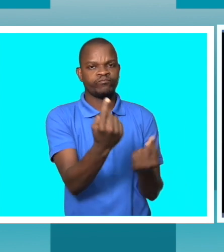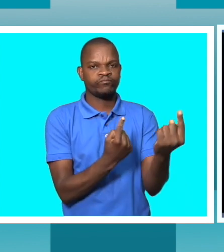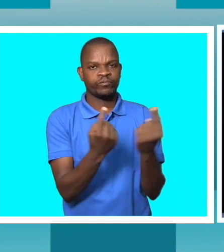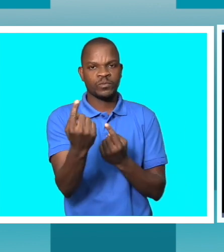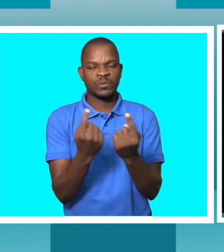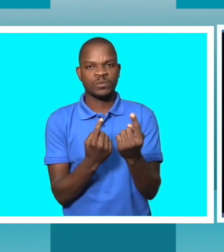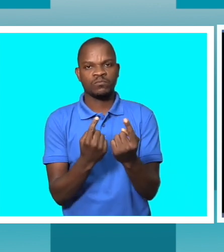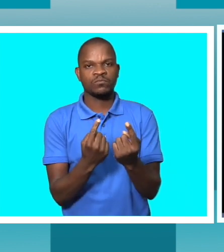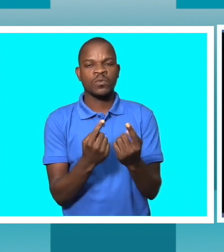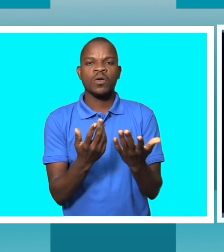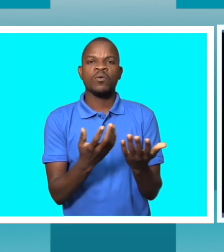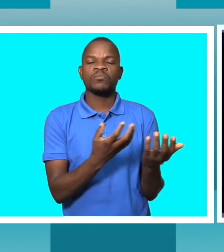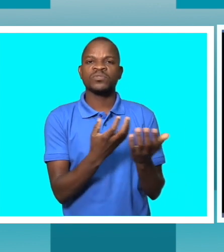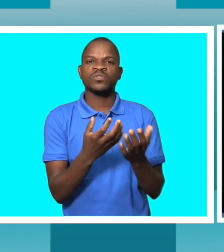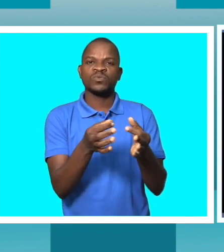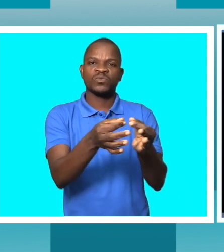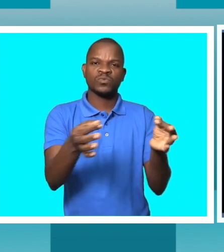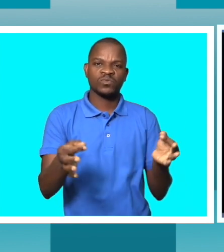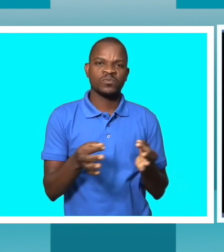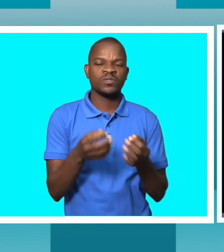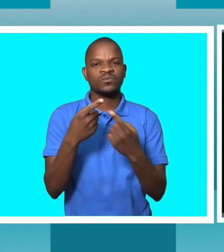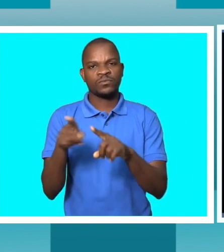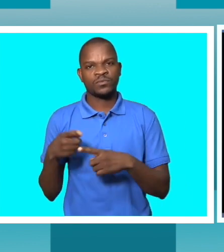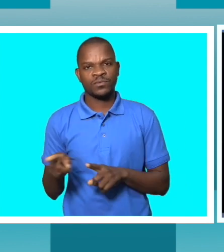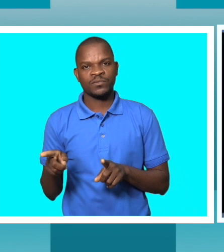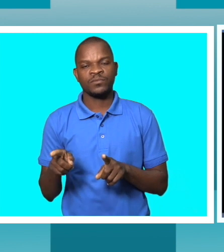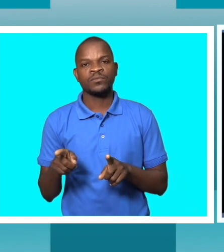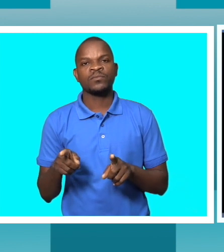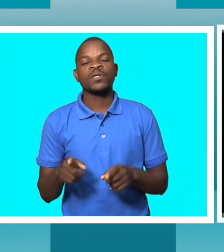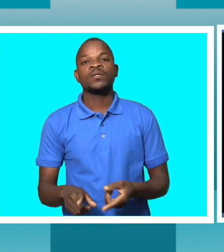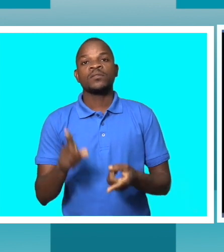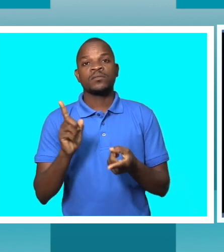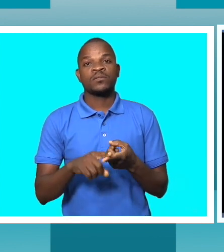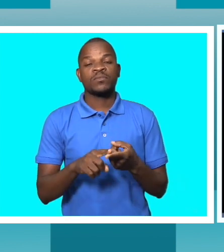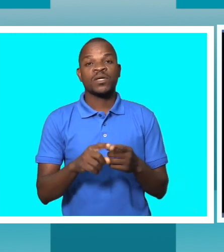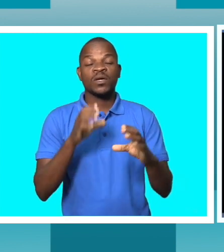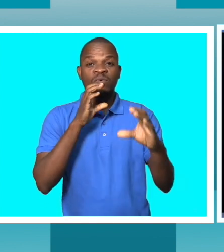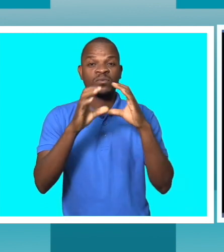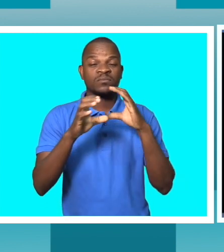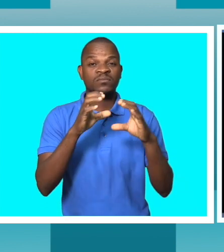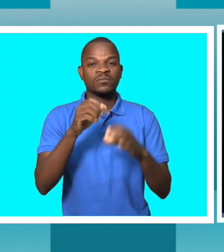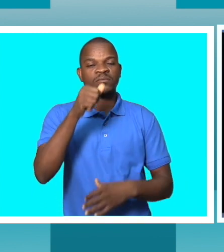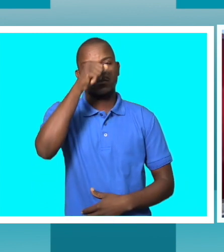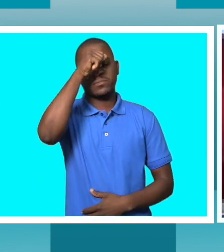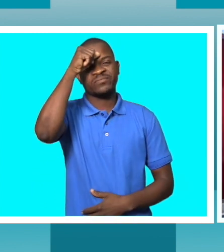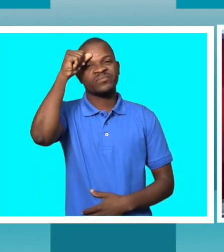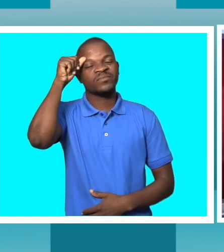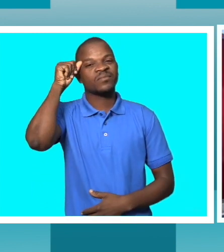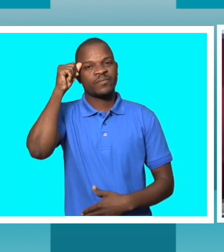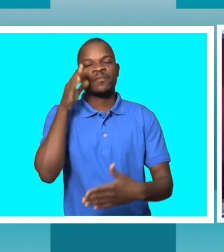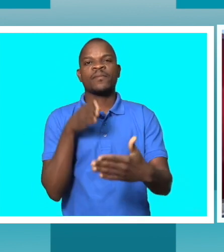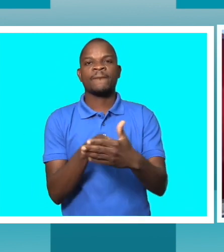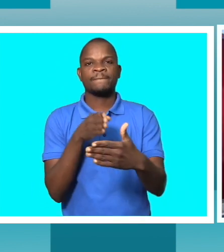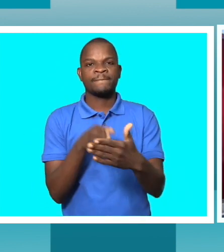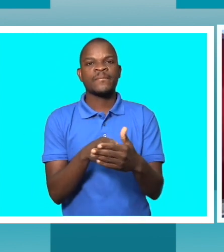quadrantes, que passam para pedir certos serviços de município. E a comunicação tem sido